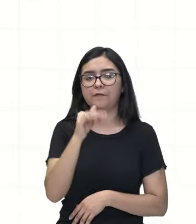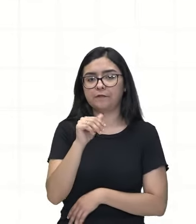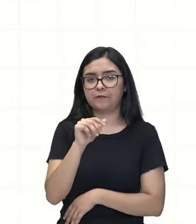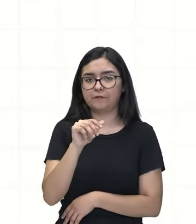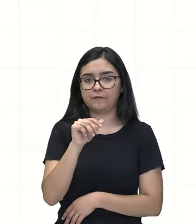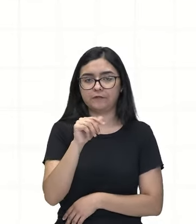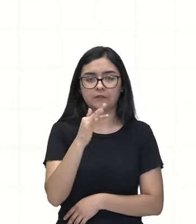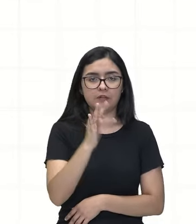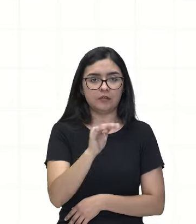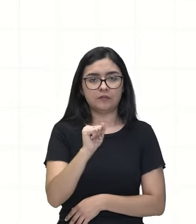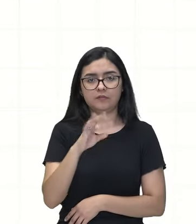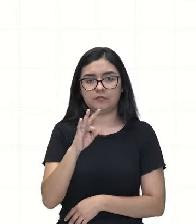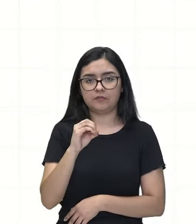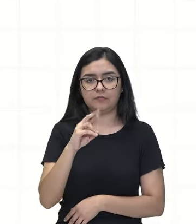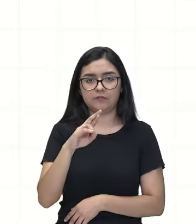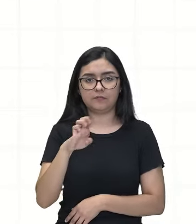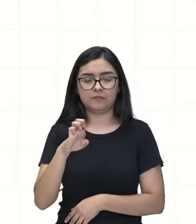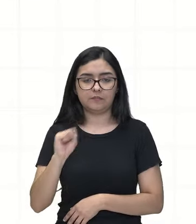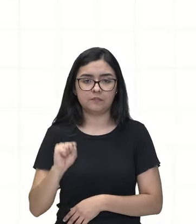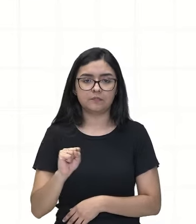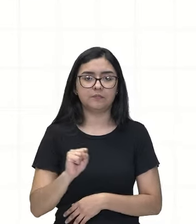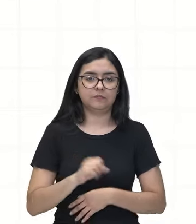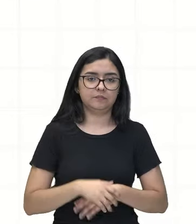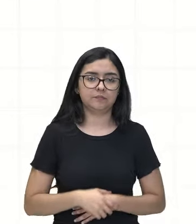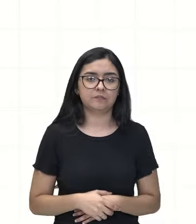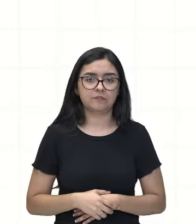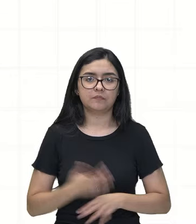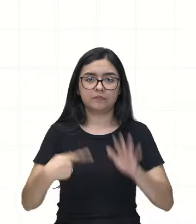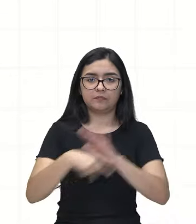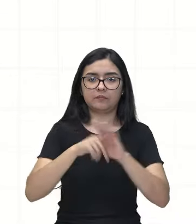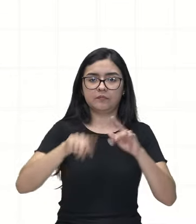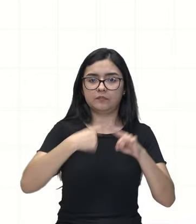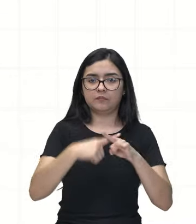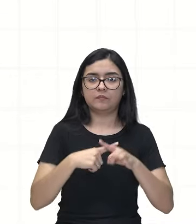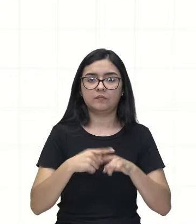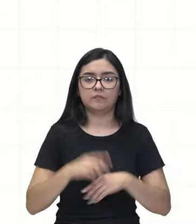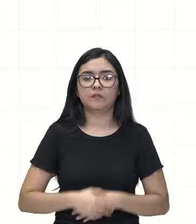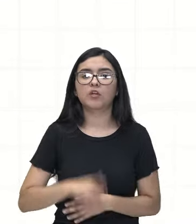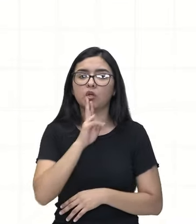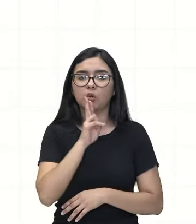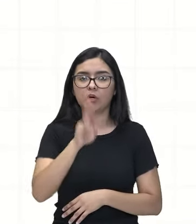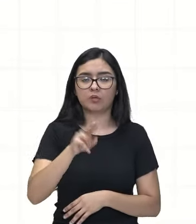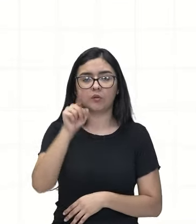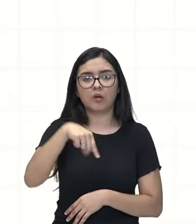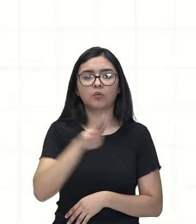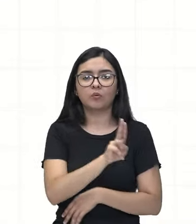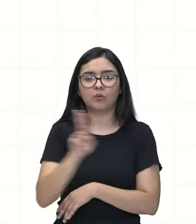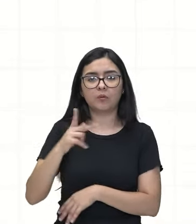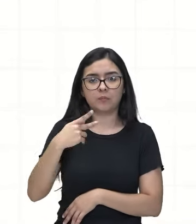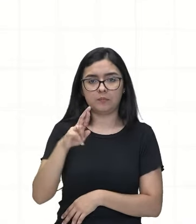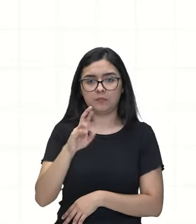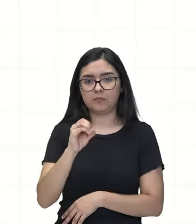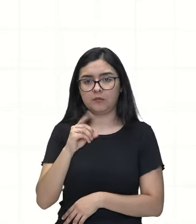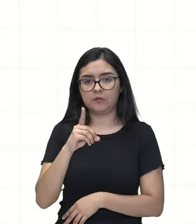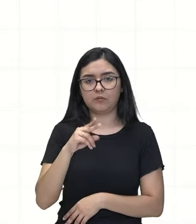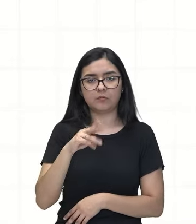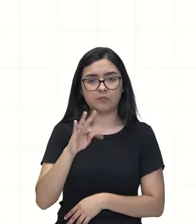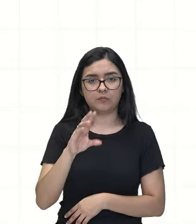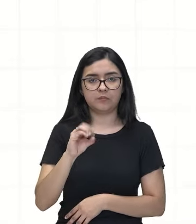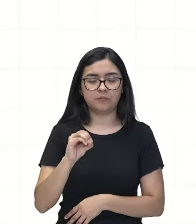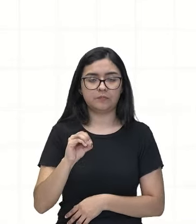tá bom? Na multiplicação, 15 e o número 20 são fatores e o resultado é chamado de produto, tá bom?